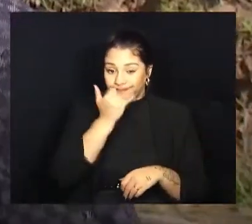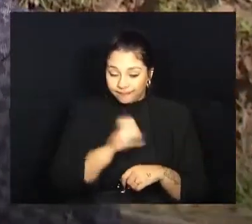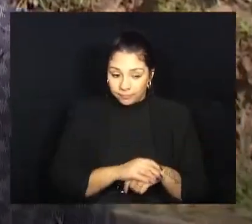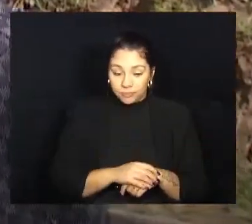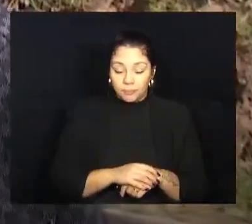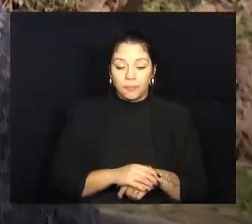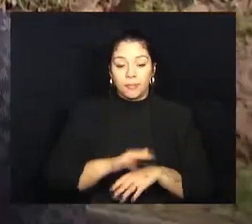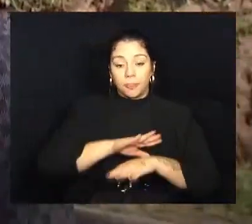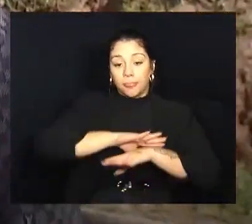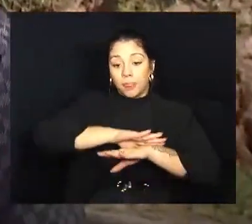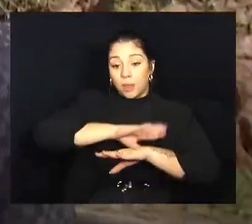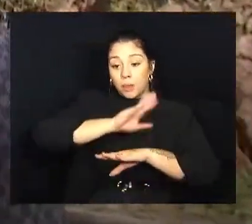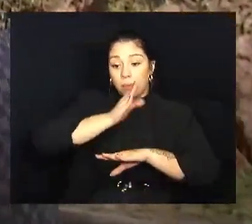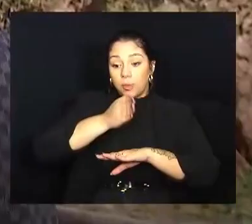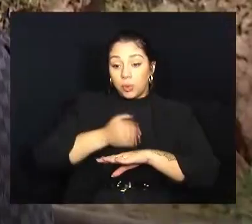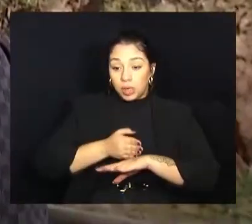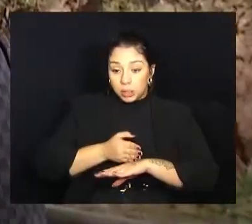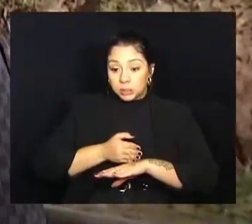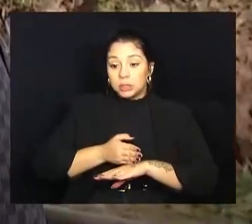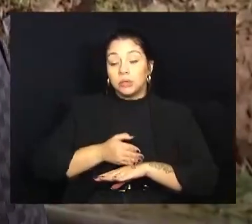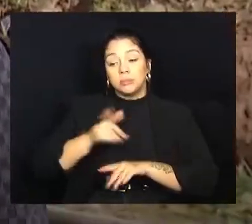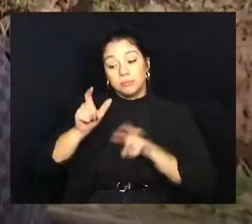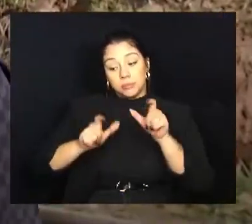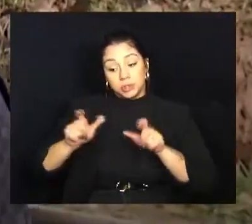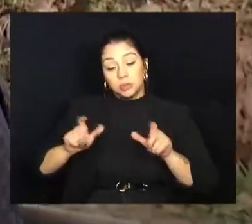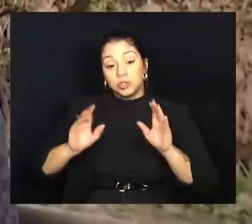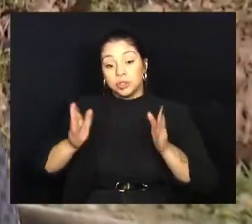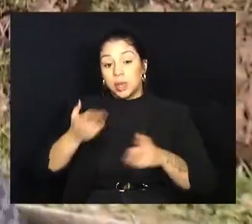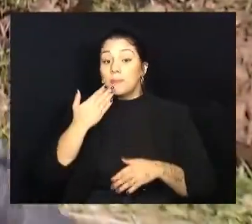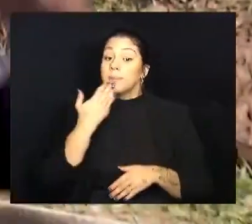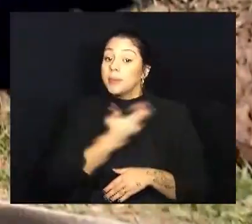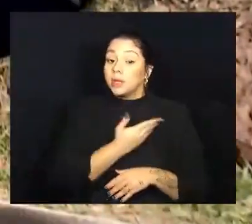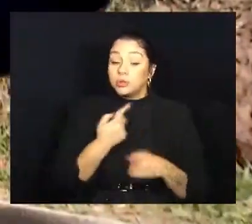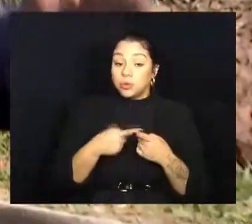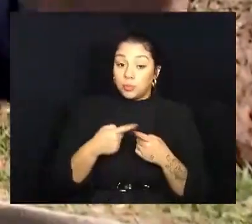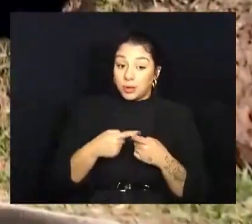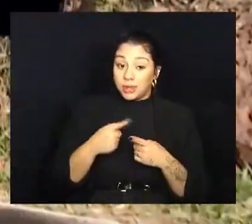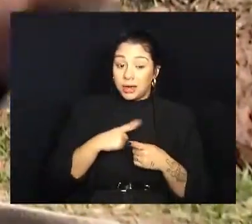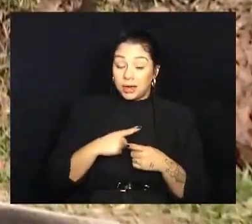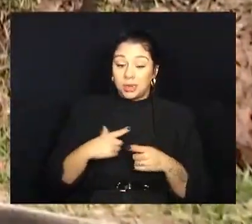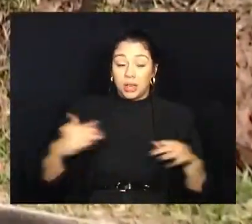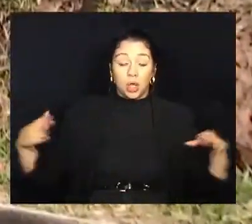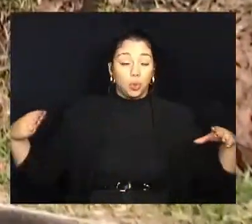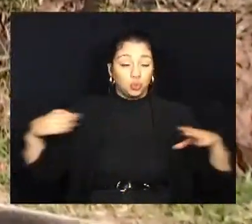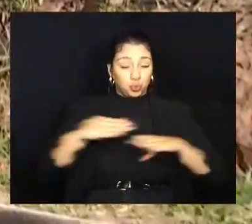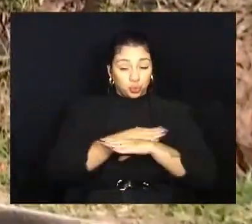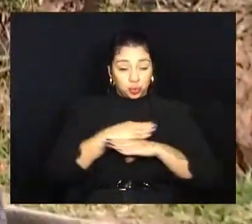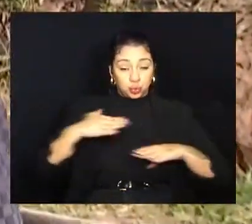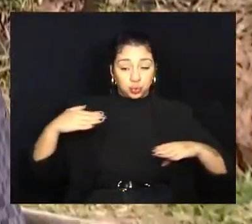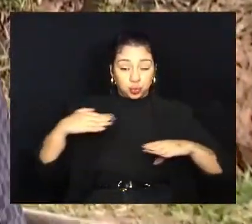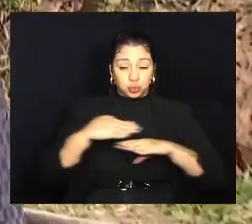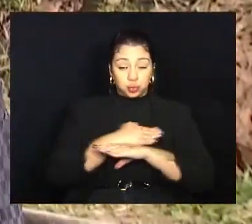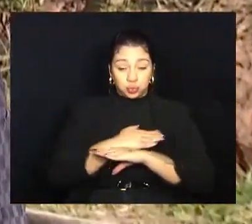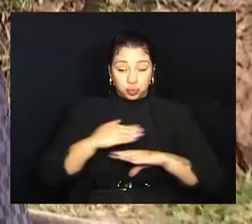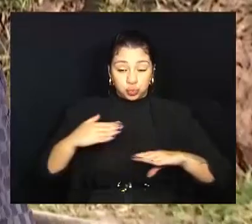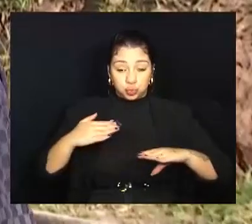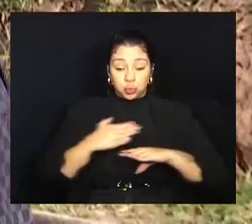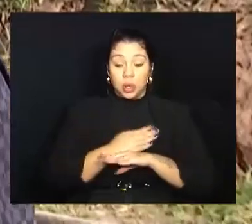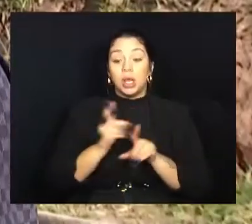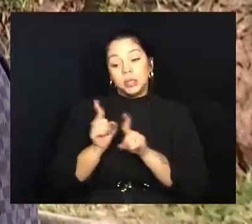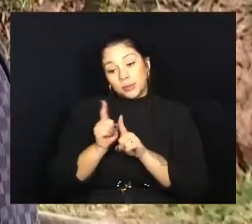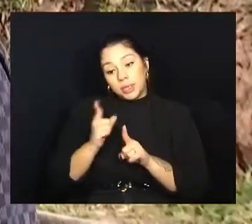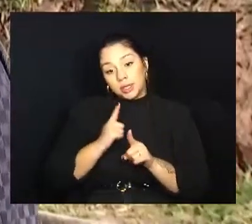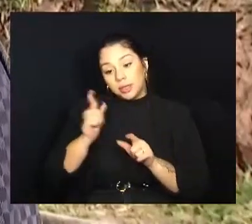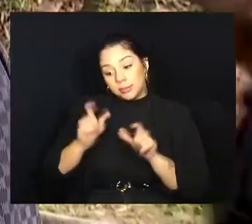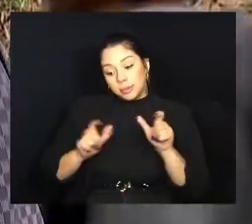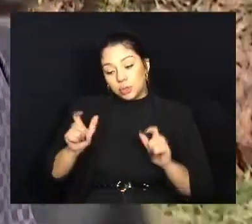vários anos que vem pedido da população, referente aqui à nave-mãe, porque é um fluxo muito grande de carro, é uma travessia aqui que é muito utilizada.